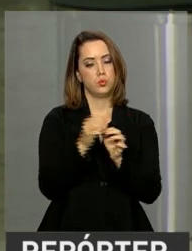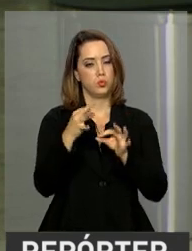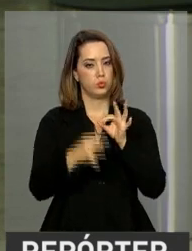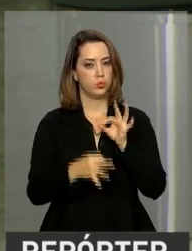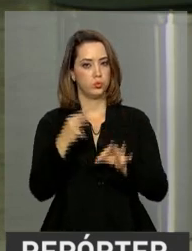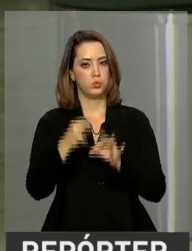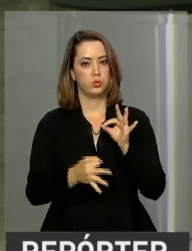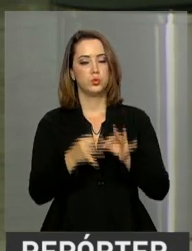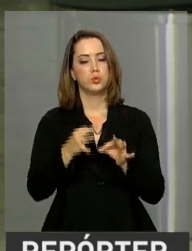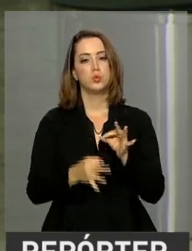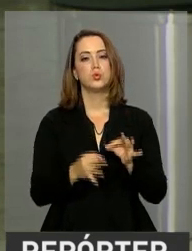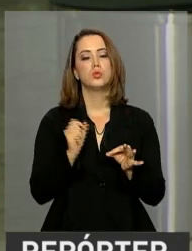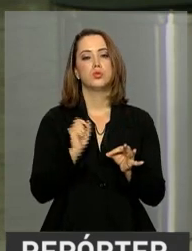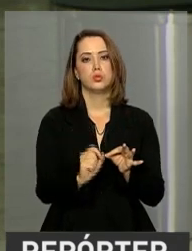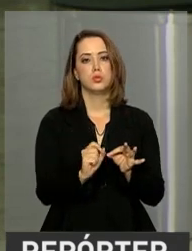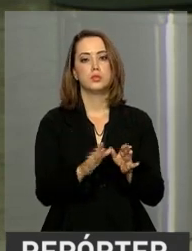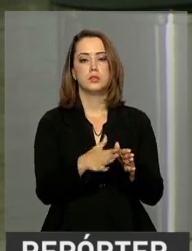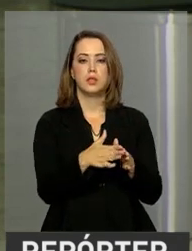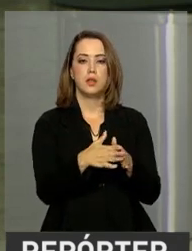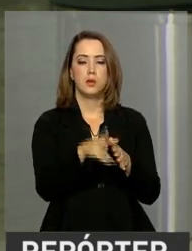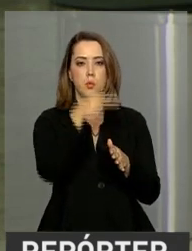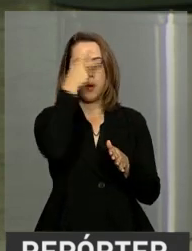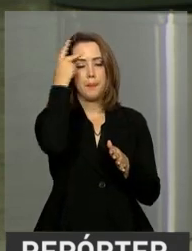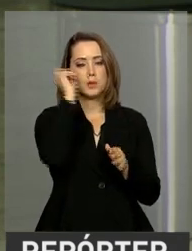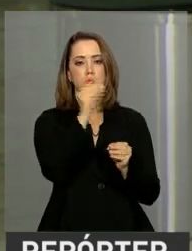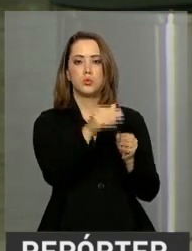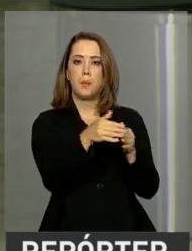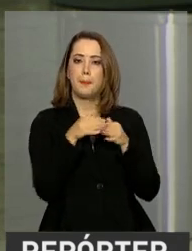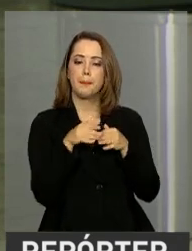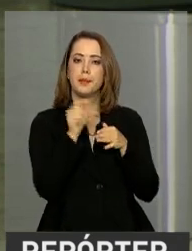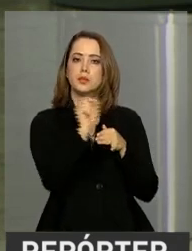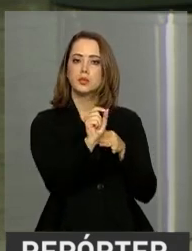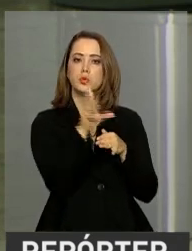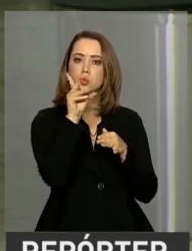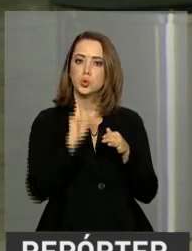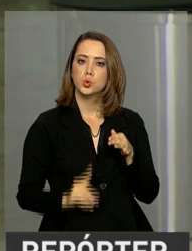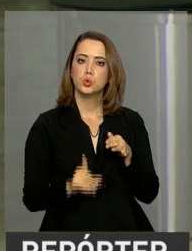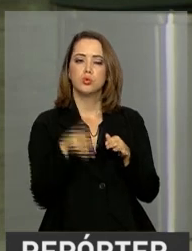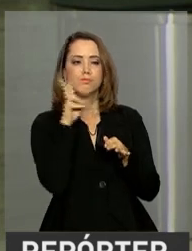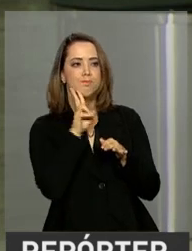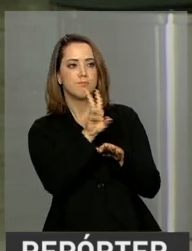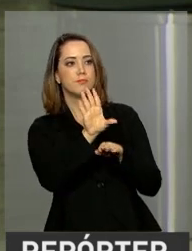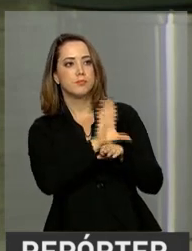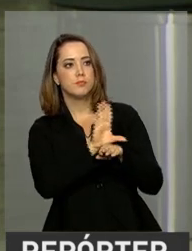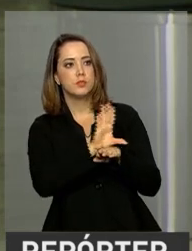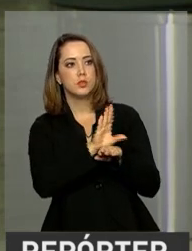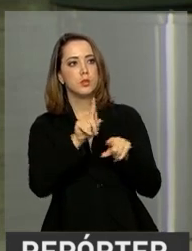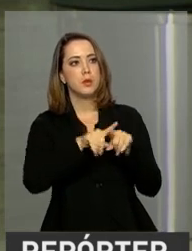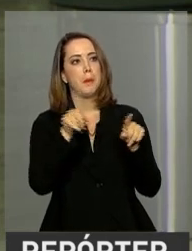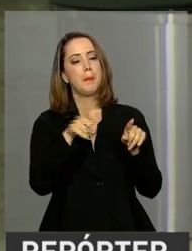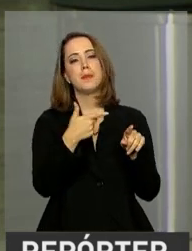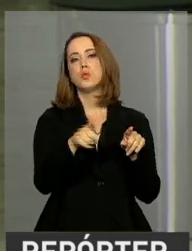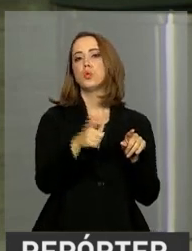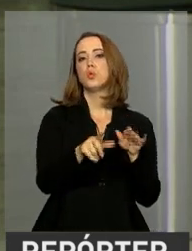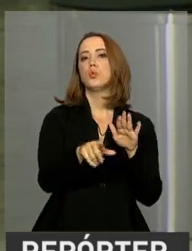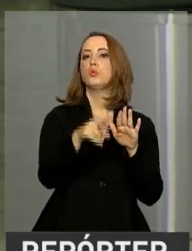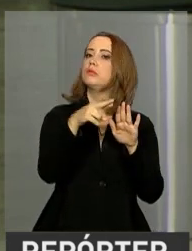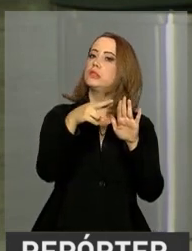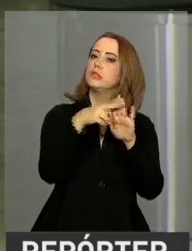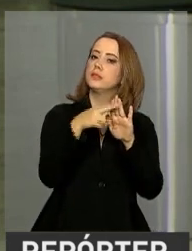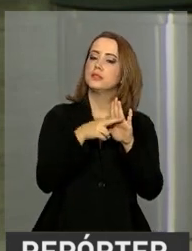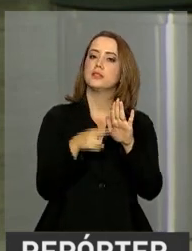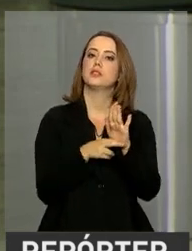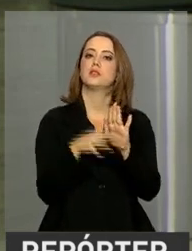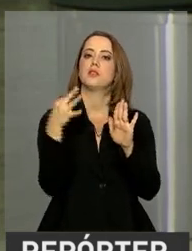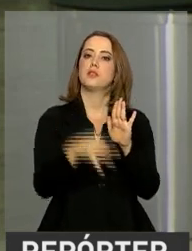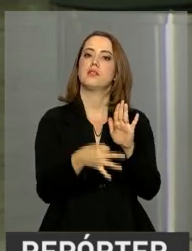ser impetrado na justiça por uma pessoa que tem um direito previsto na Constituição, mas esse direito não está